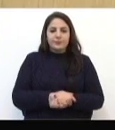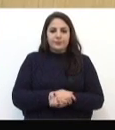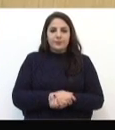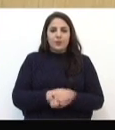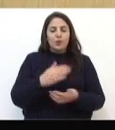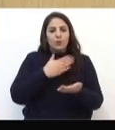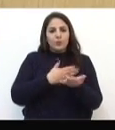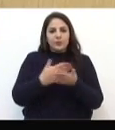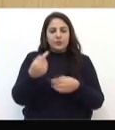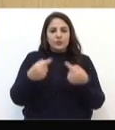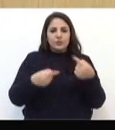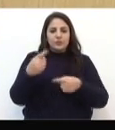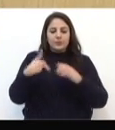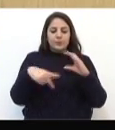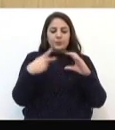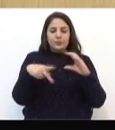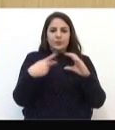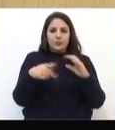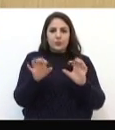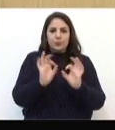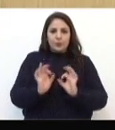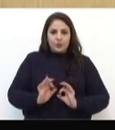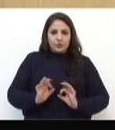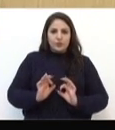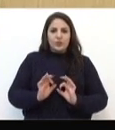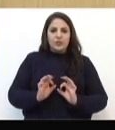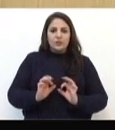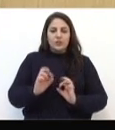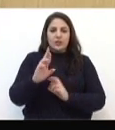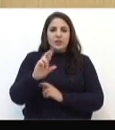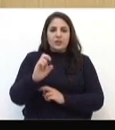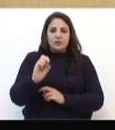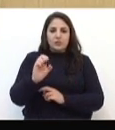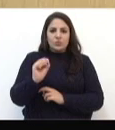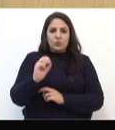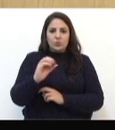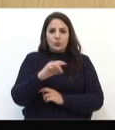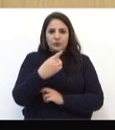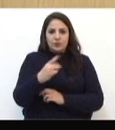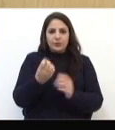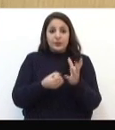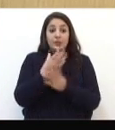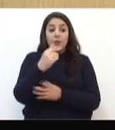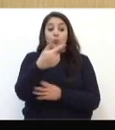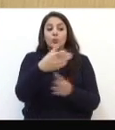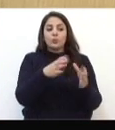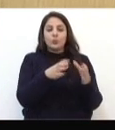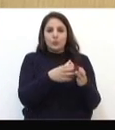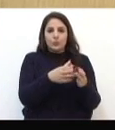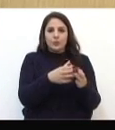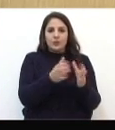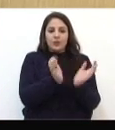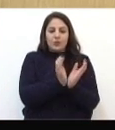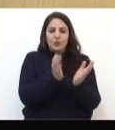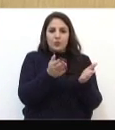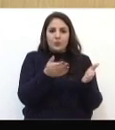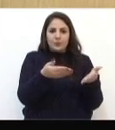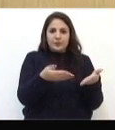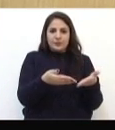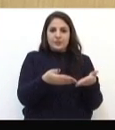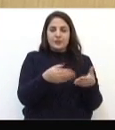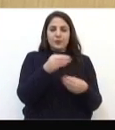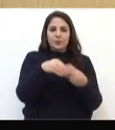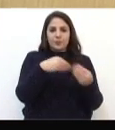E começou a tramitar na Câmara de Vereadores um projeto de resolução que cria outro grupo. É a Frente